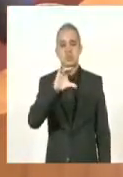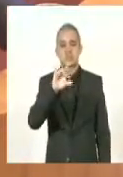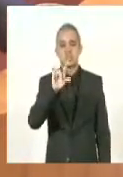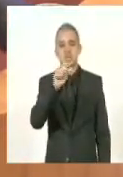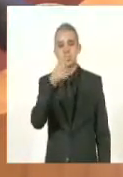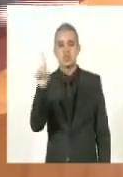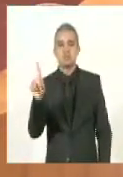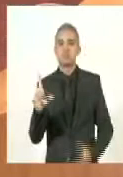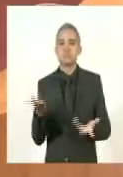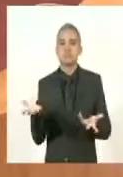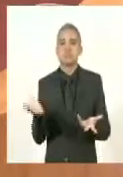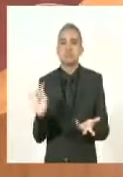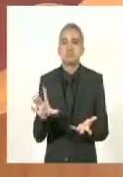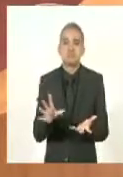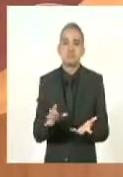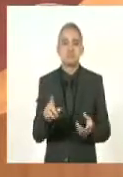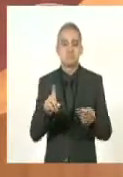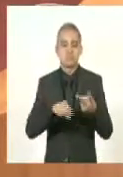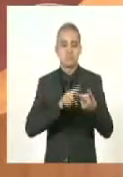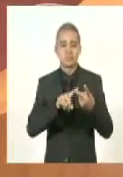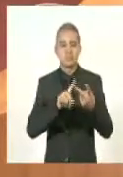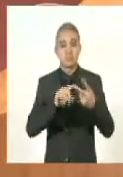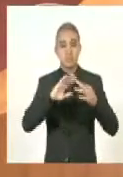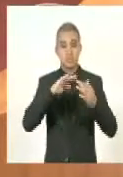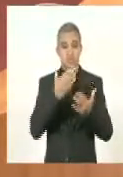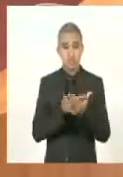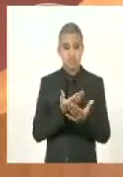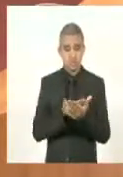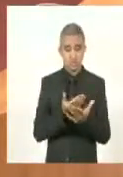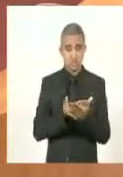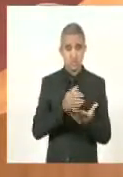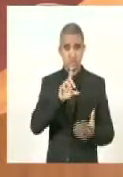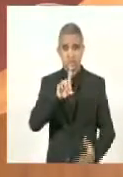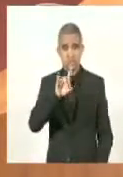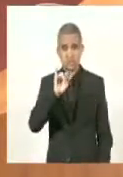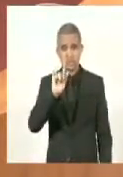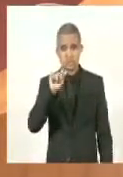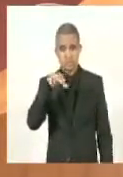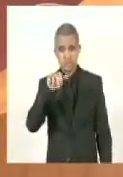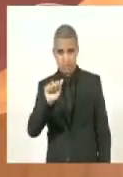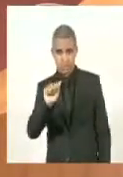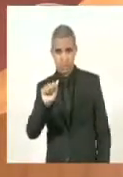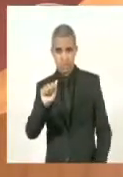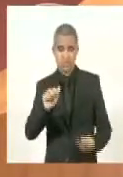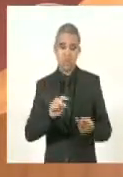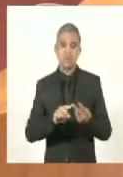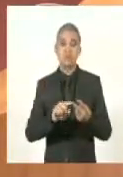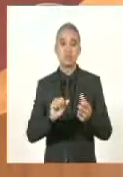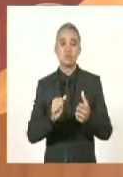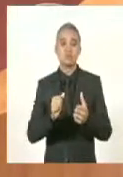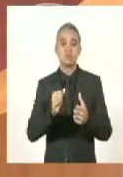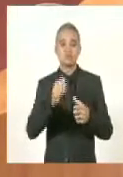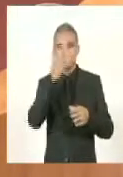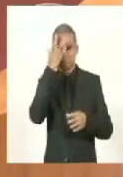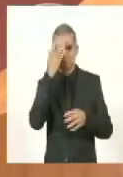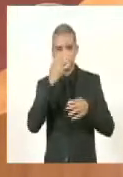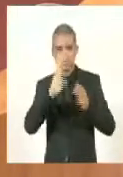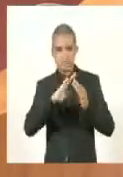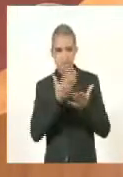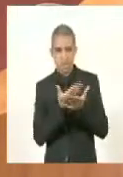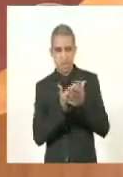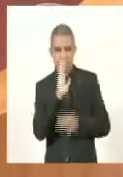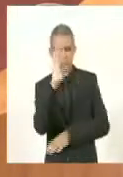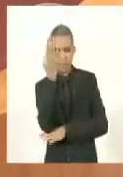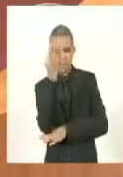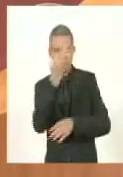as escolas de taipa das prefeituras, porque são escolas das prefeituras, por de alvenaria. Não conheço nenhum